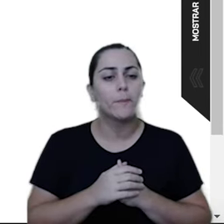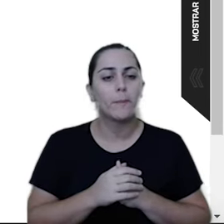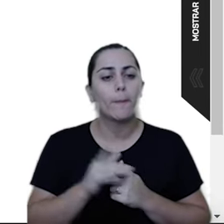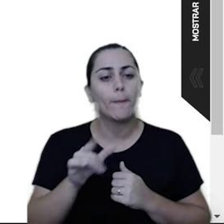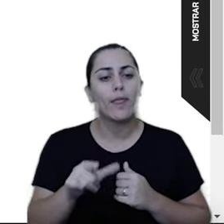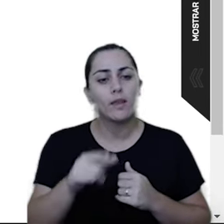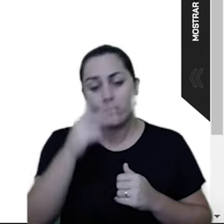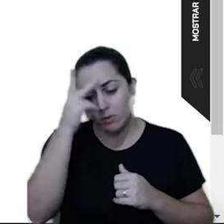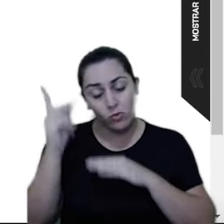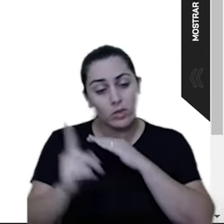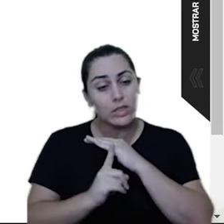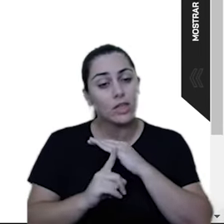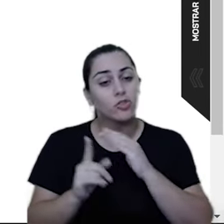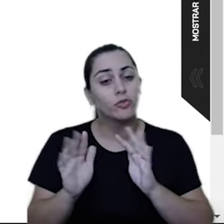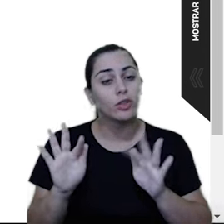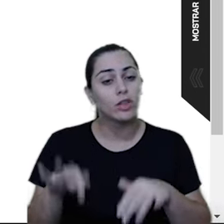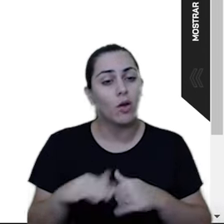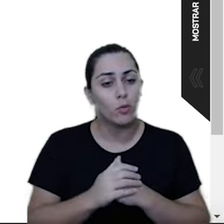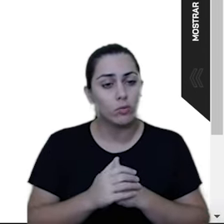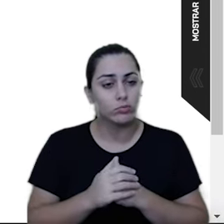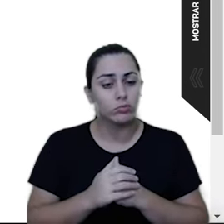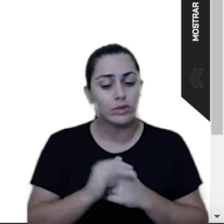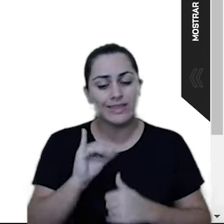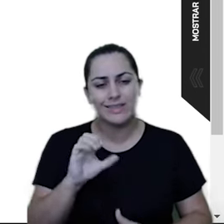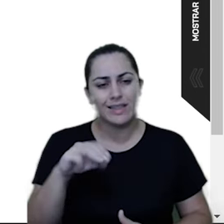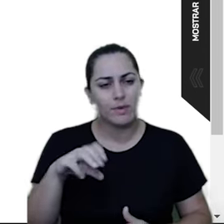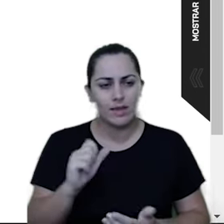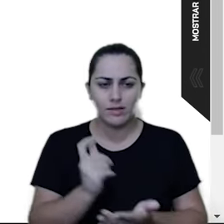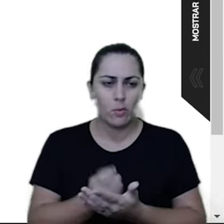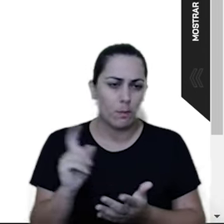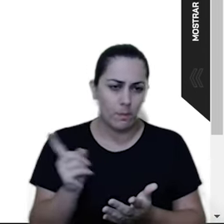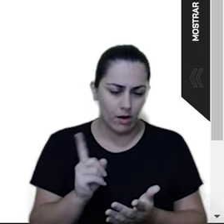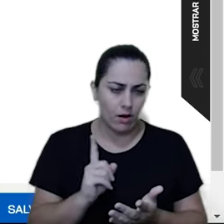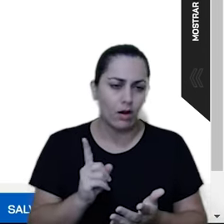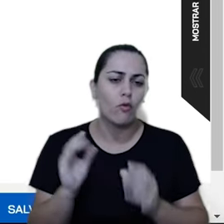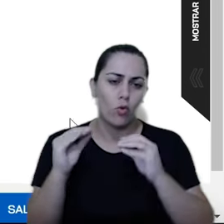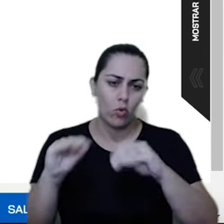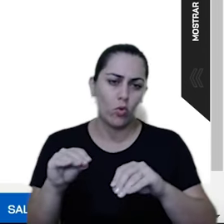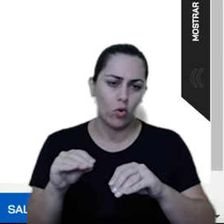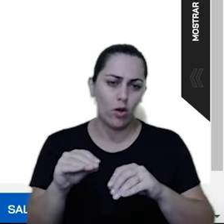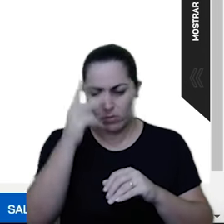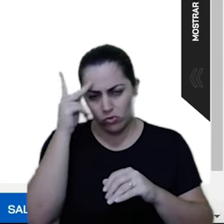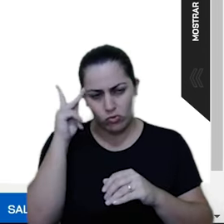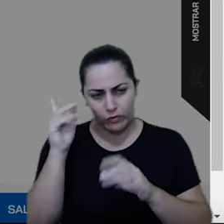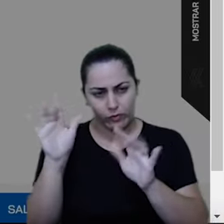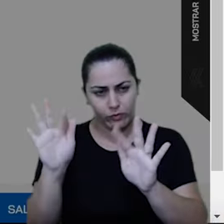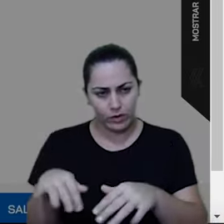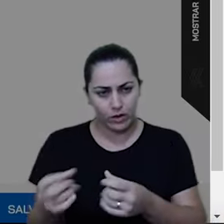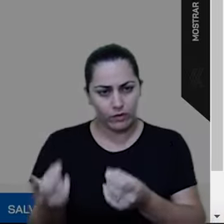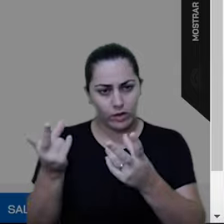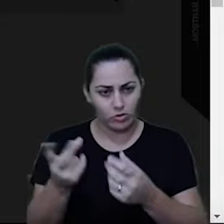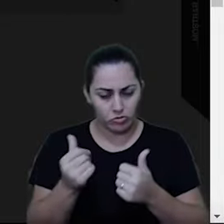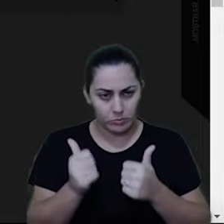aqui consumidor final não contribuinte vai ser consumidor final não contribuinte o meu carinha lá no final